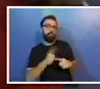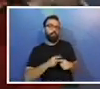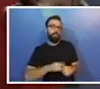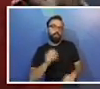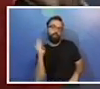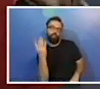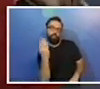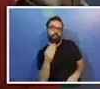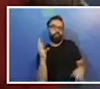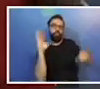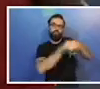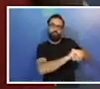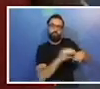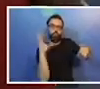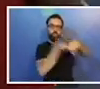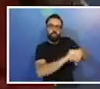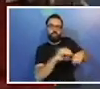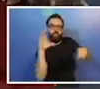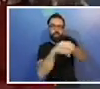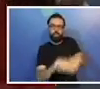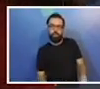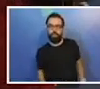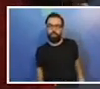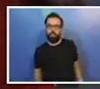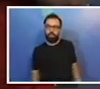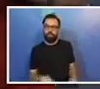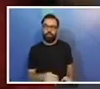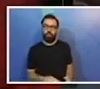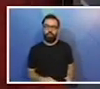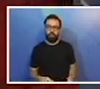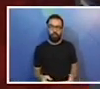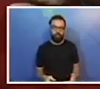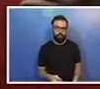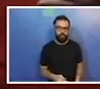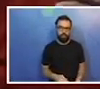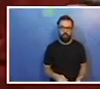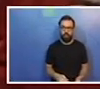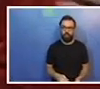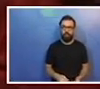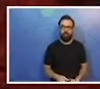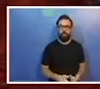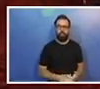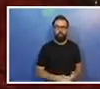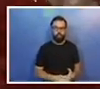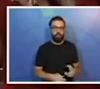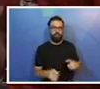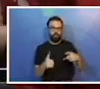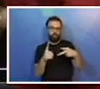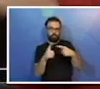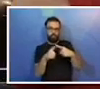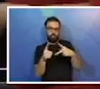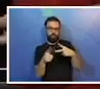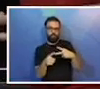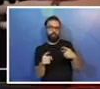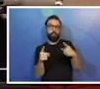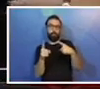muito ataque de tubarão? Estuda, ainda não é afirmativo.